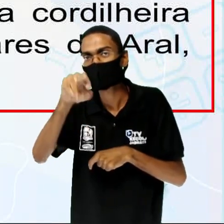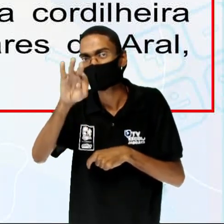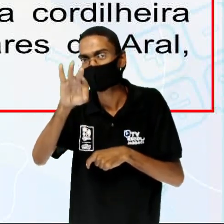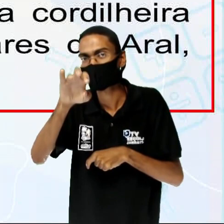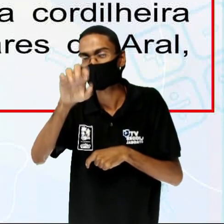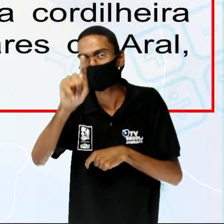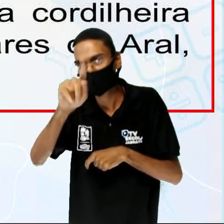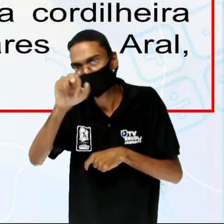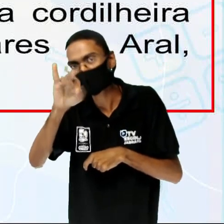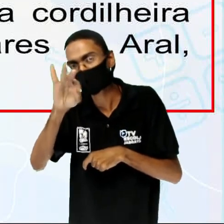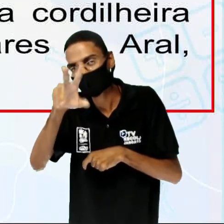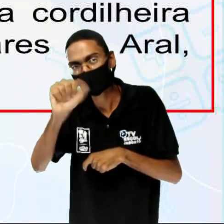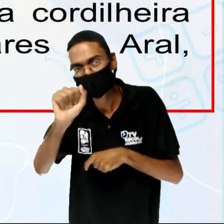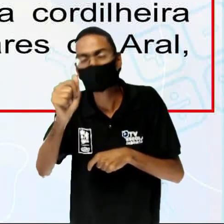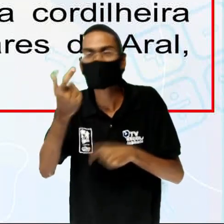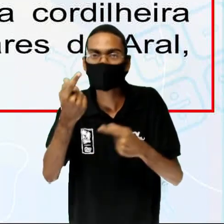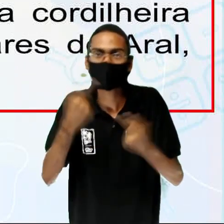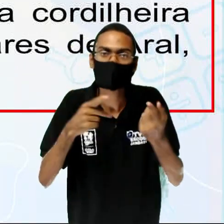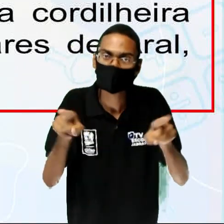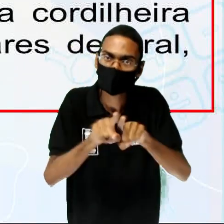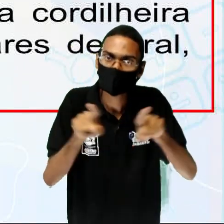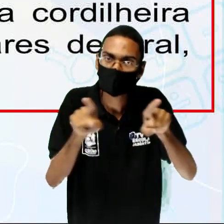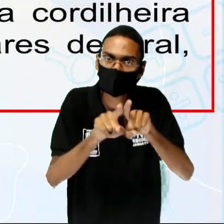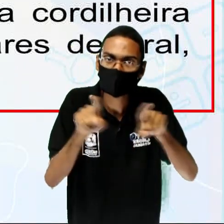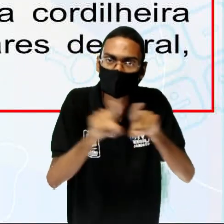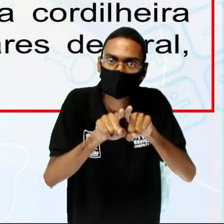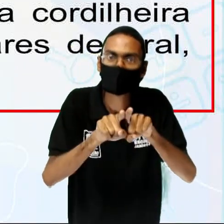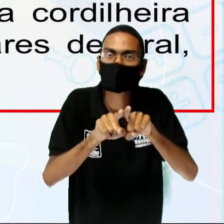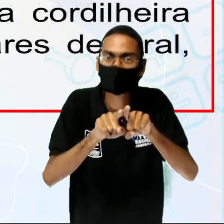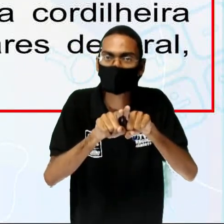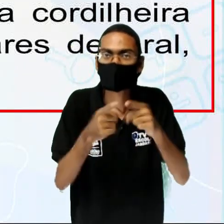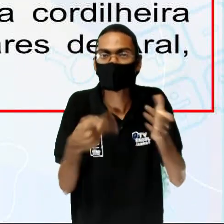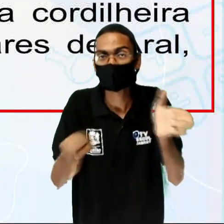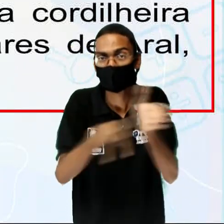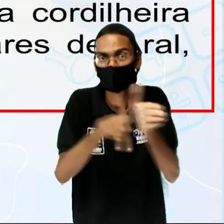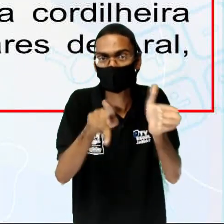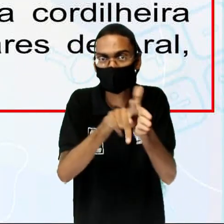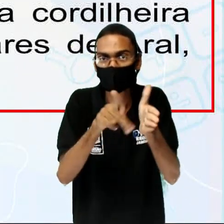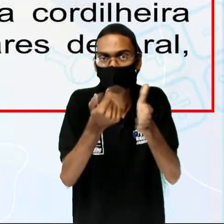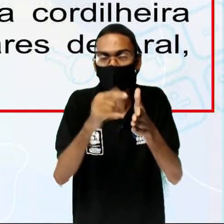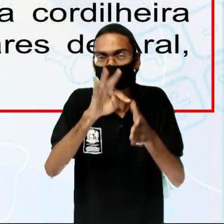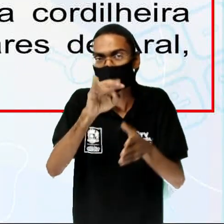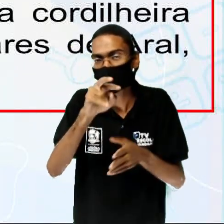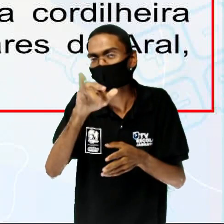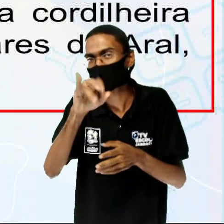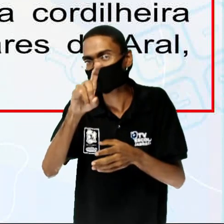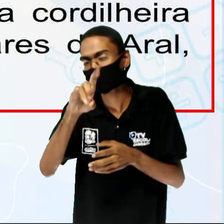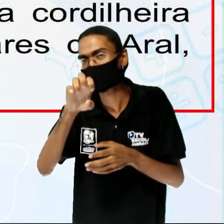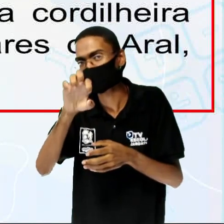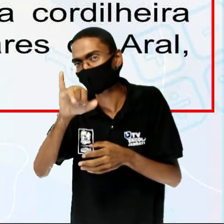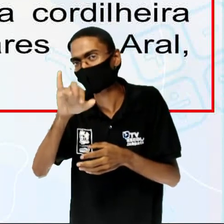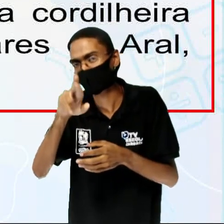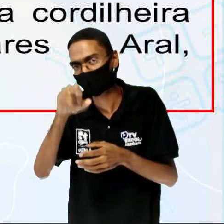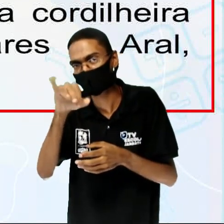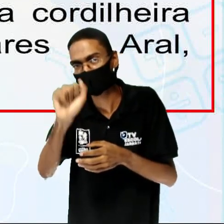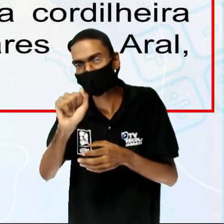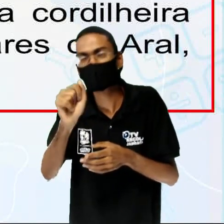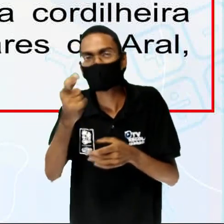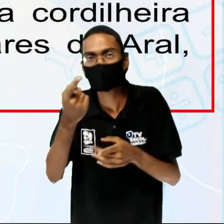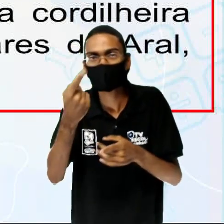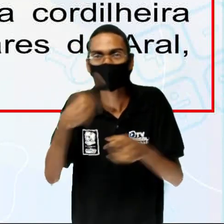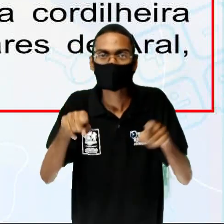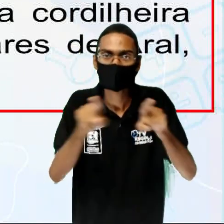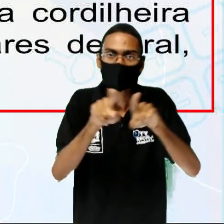dessas unidades geomorfológicas, a gente destaca também a questão da própria cordilheira do Himalaia, né? Quando falo dessas unidades